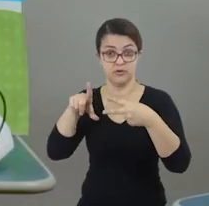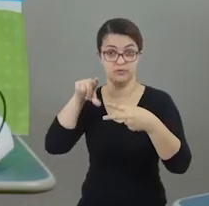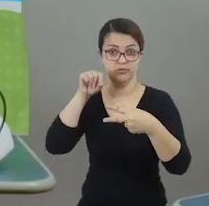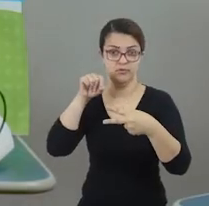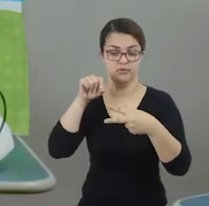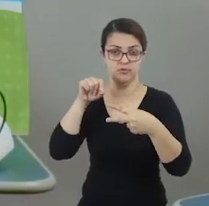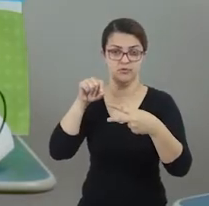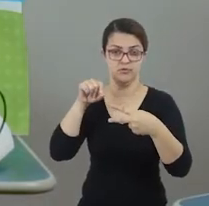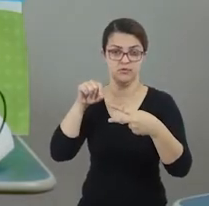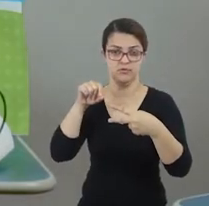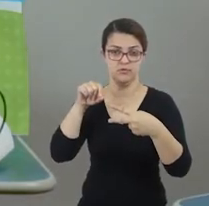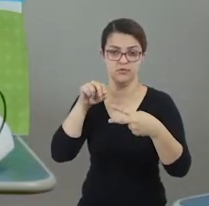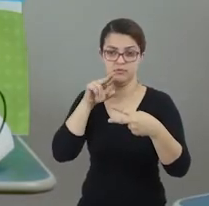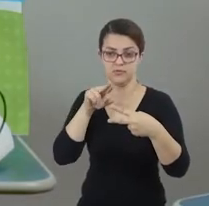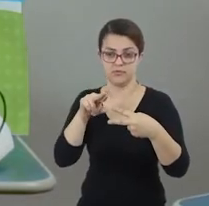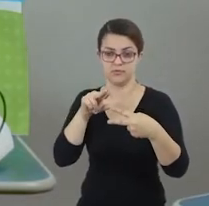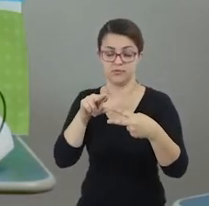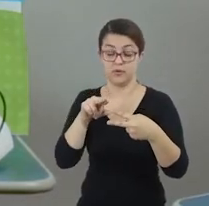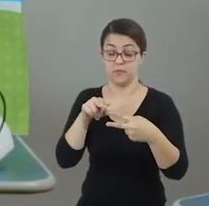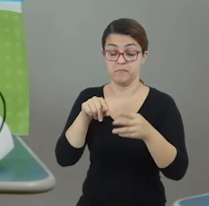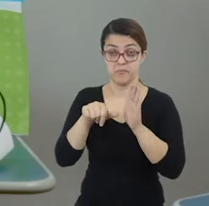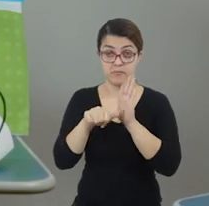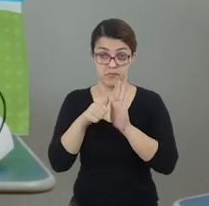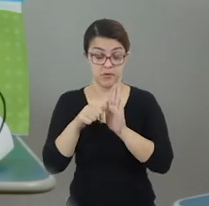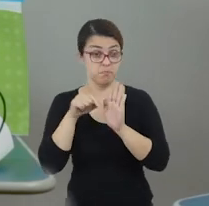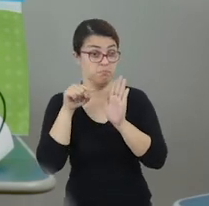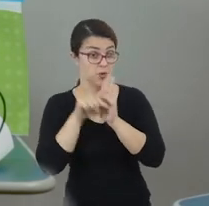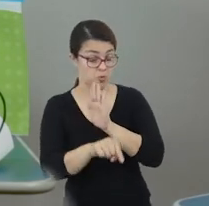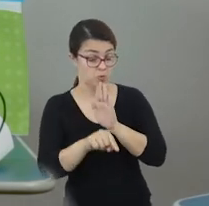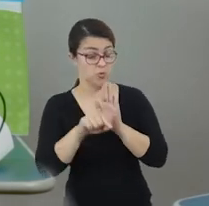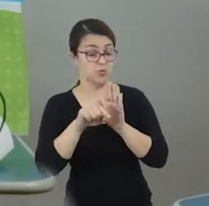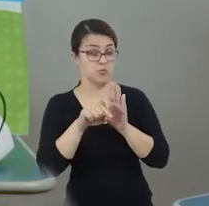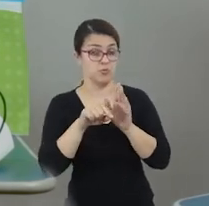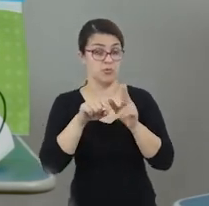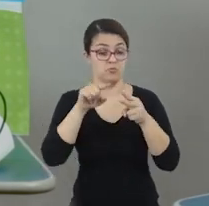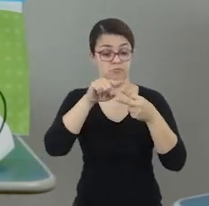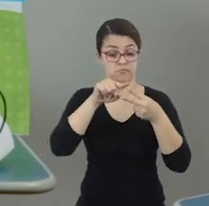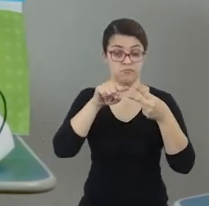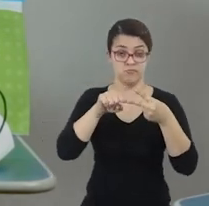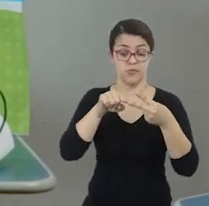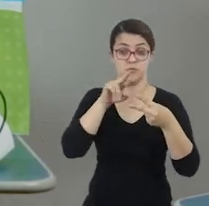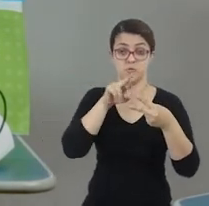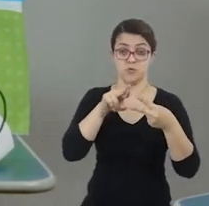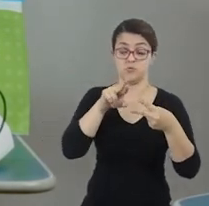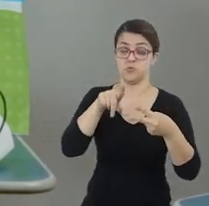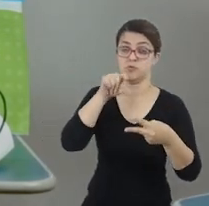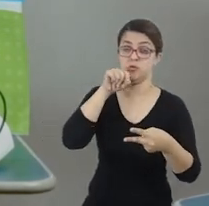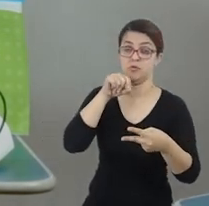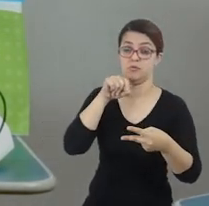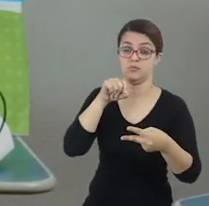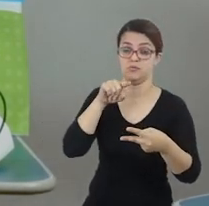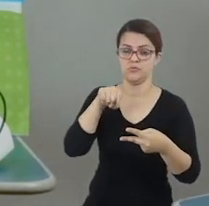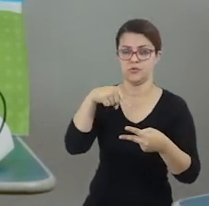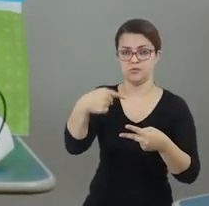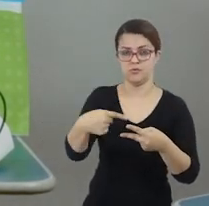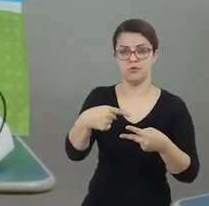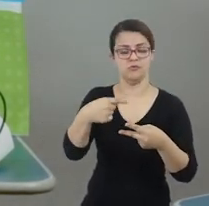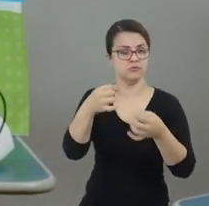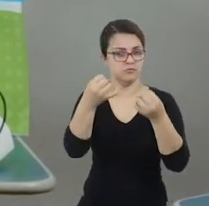duas alternativas. Você vai fazer a pergunta, ela vai responder, aí depois, mais pra frente, você tem